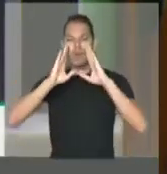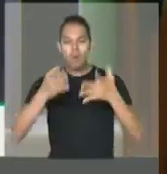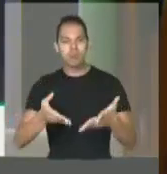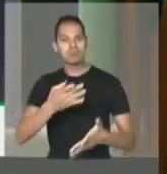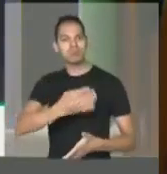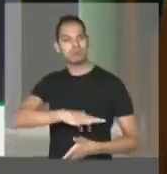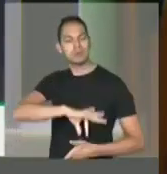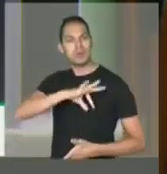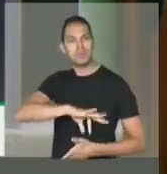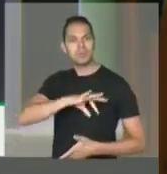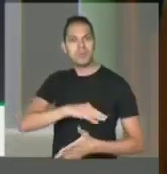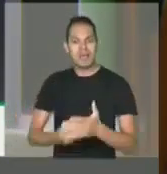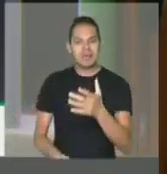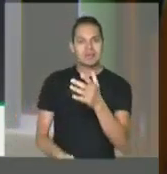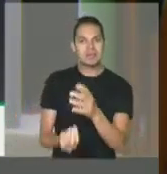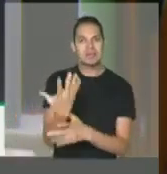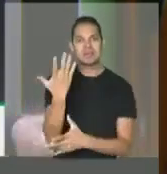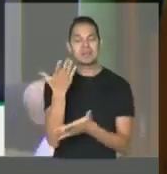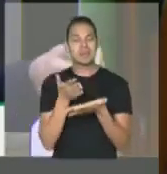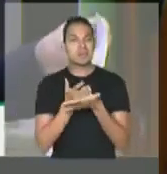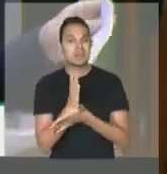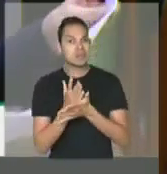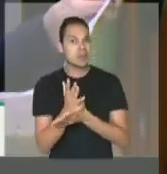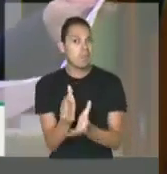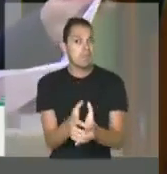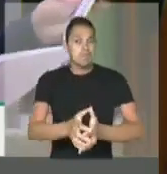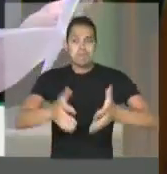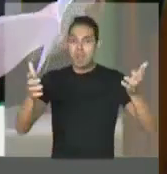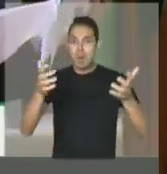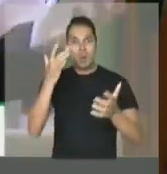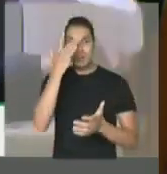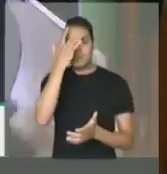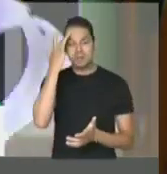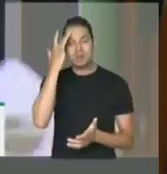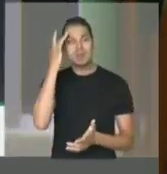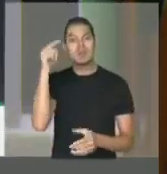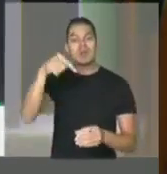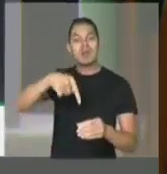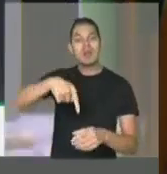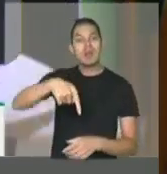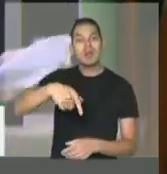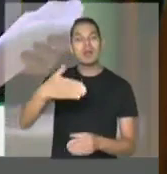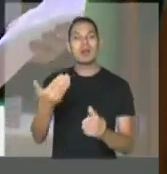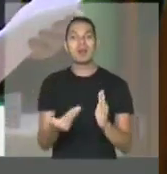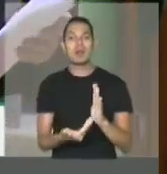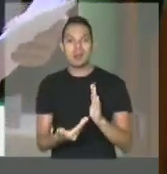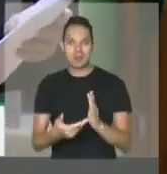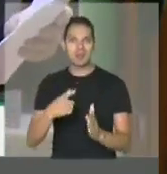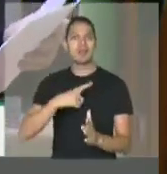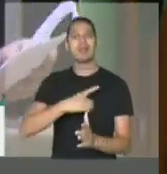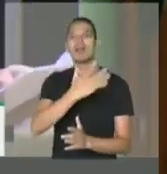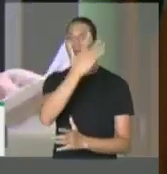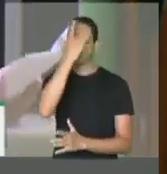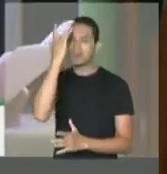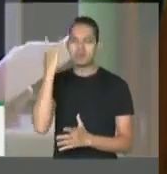concentrando renda, gerando desconforto para muita gente. E aí aqui nessa casa nós também temos